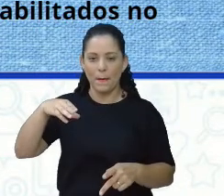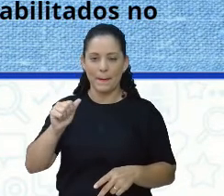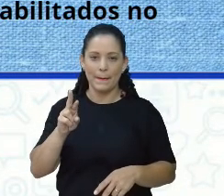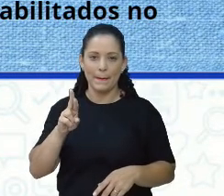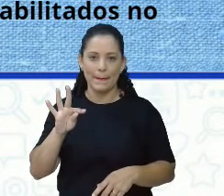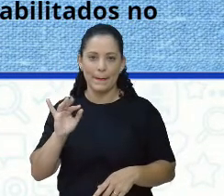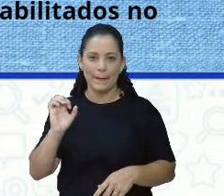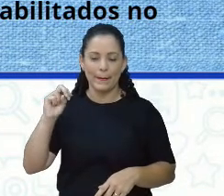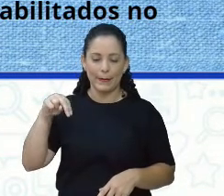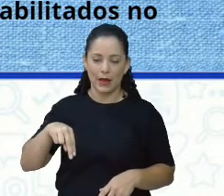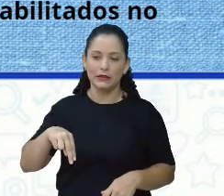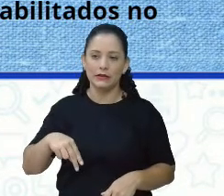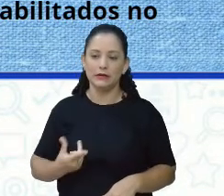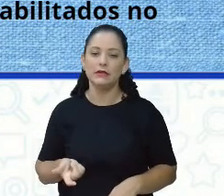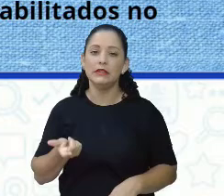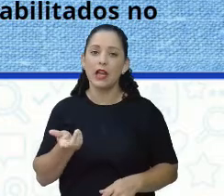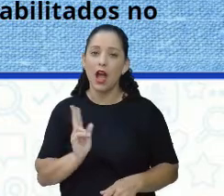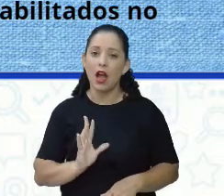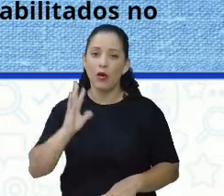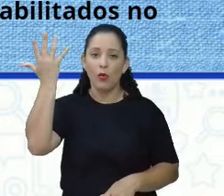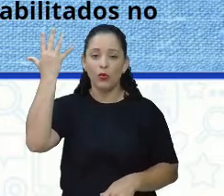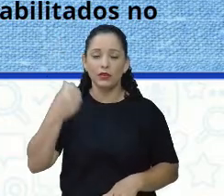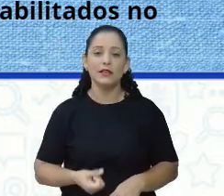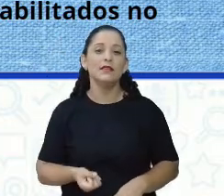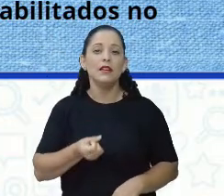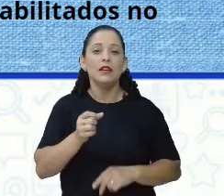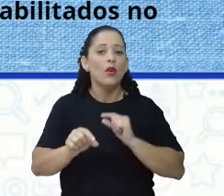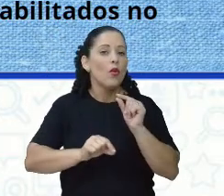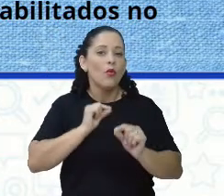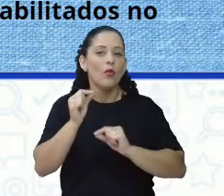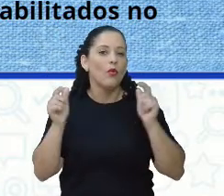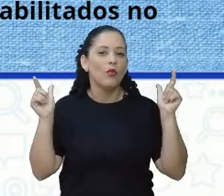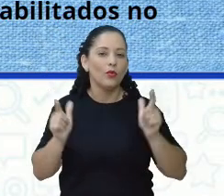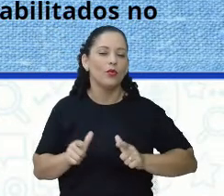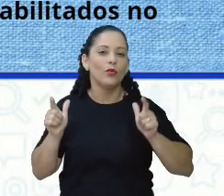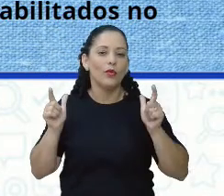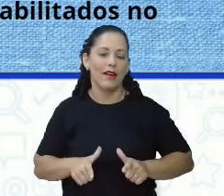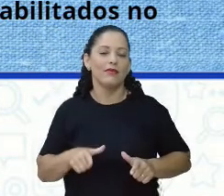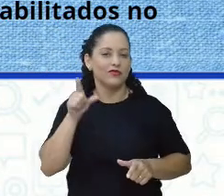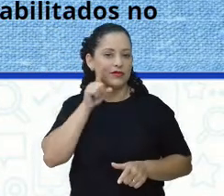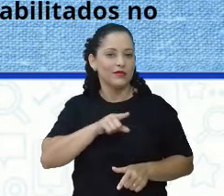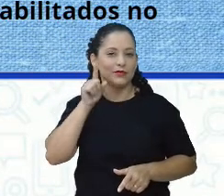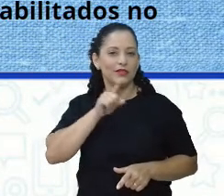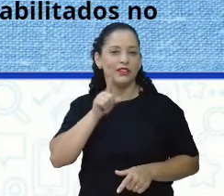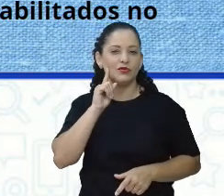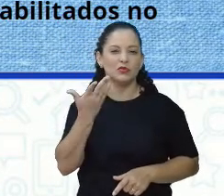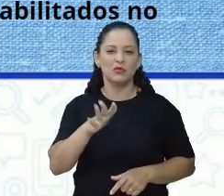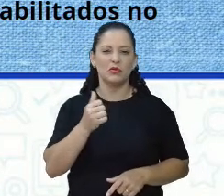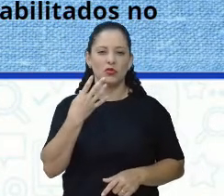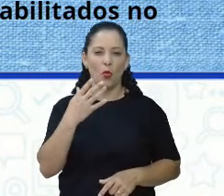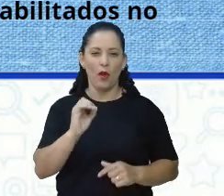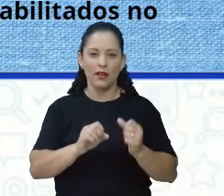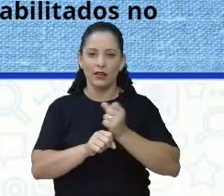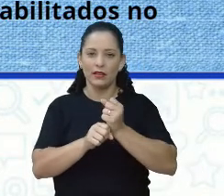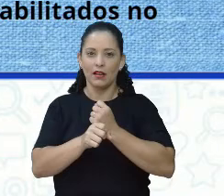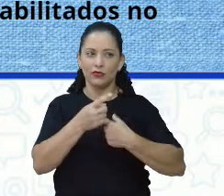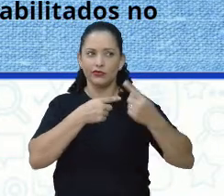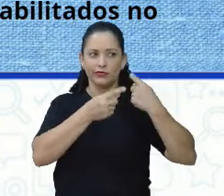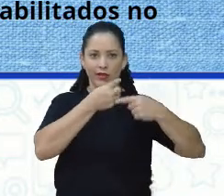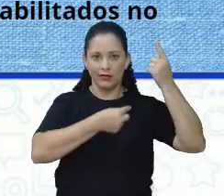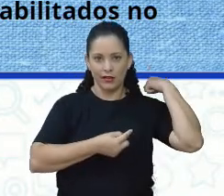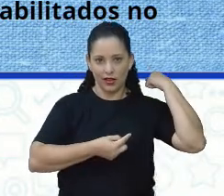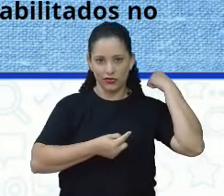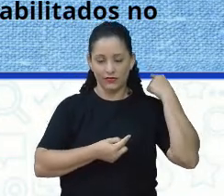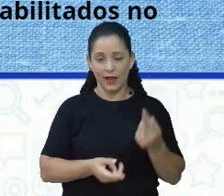3 de abril de 1973, nem faz tanto tempo assim, pouco mais de 40 anos, né? Então a gente percebe que não somente